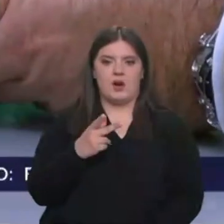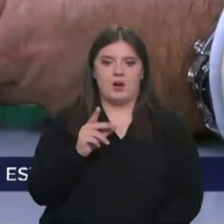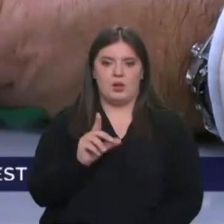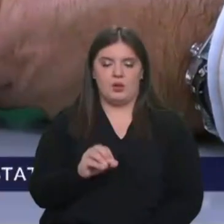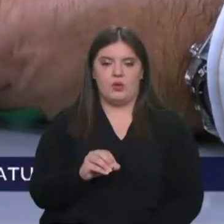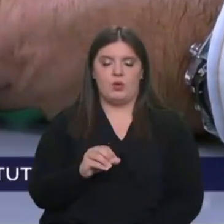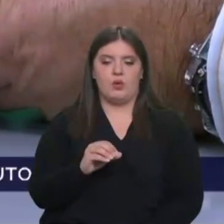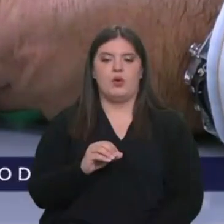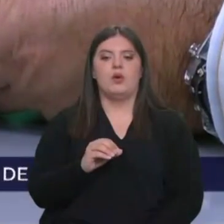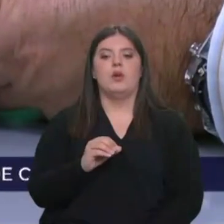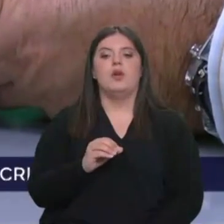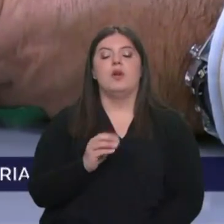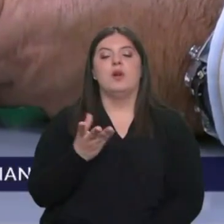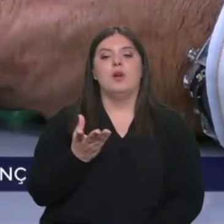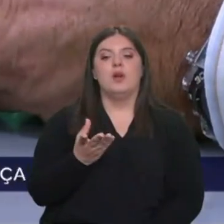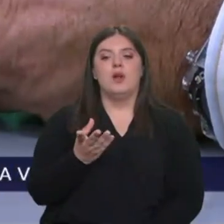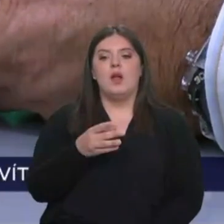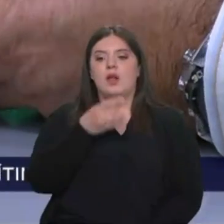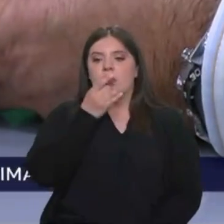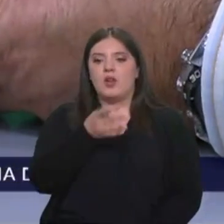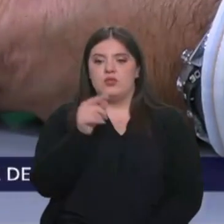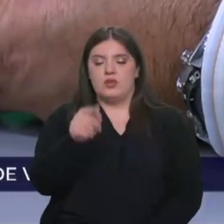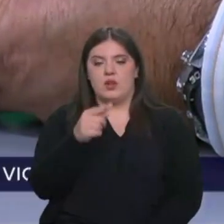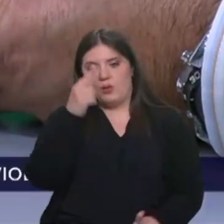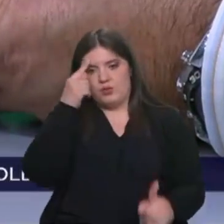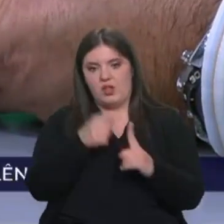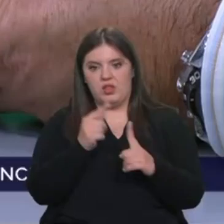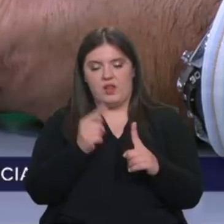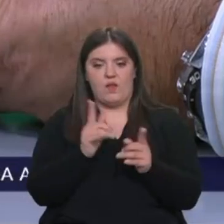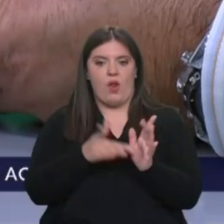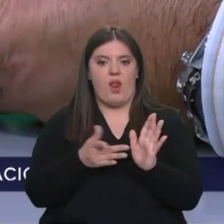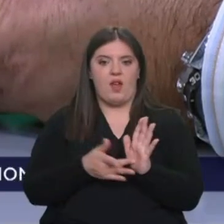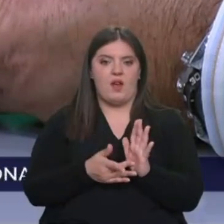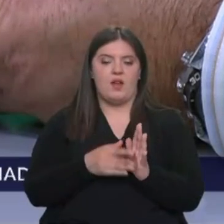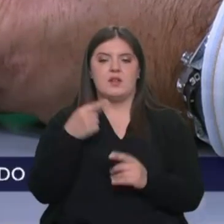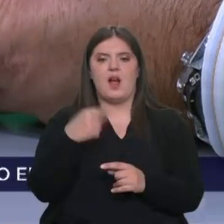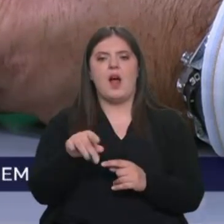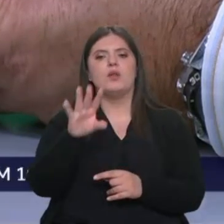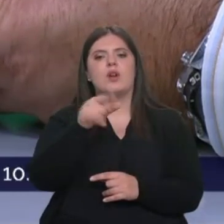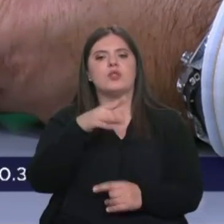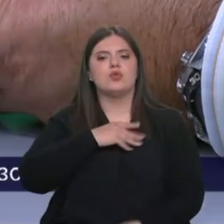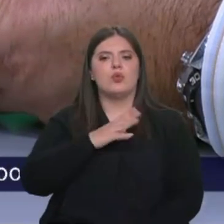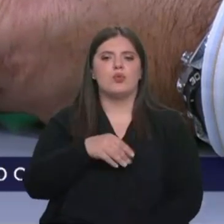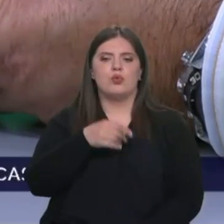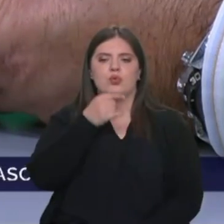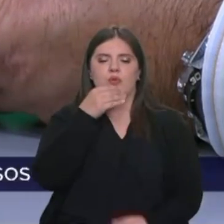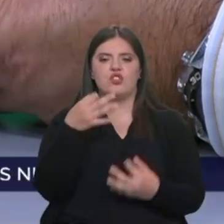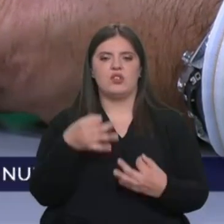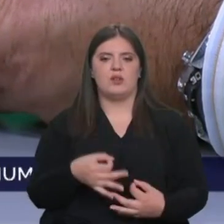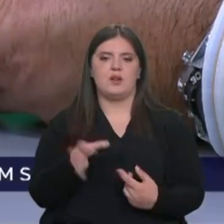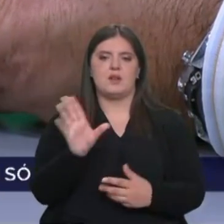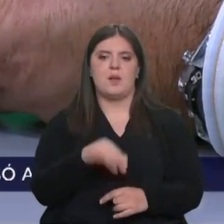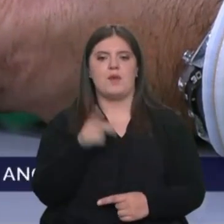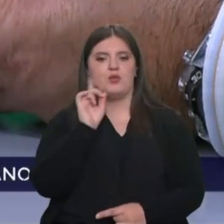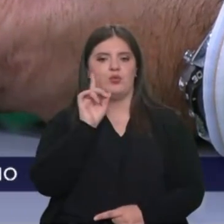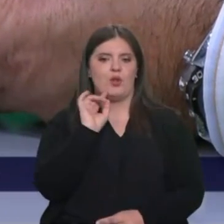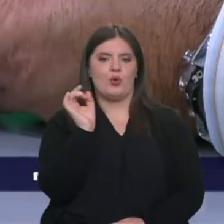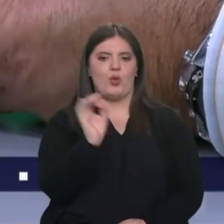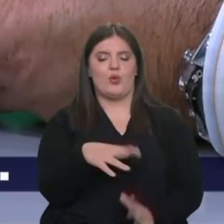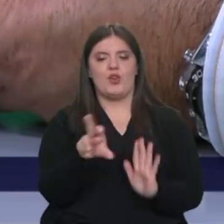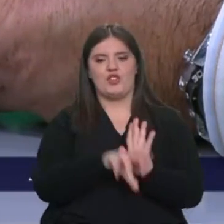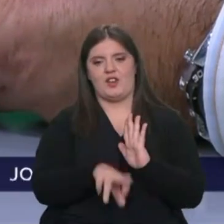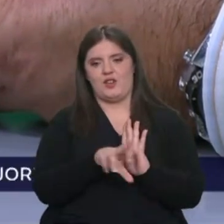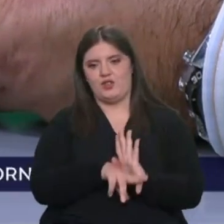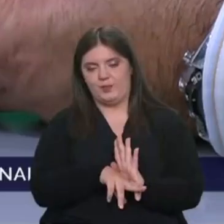Rovelli, deixa-nos aqui a objetiva com este livro. Há lugares no mundo onde a gentileza é mais importante do que as